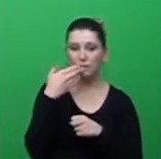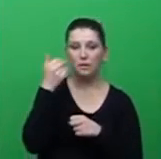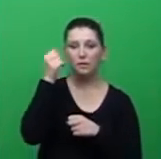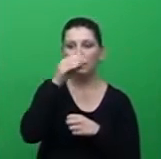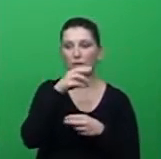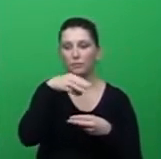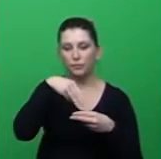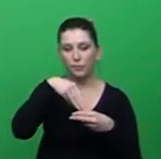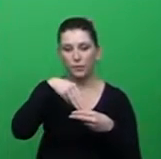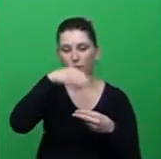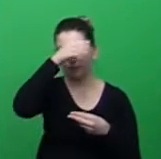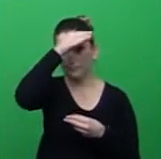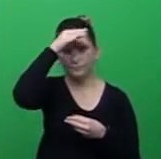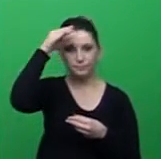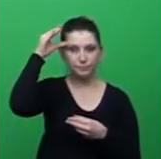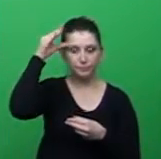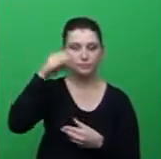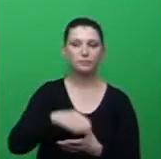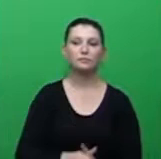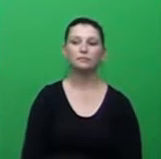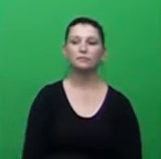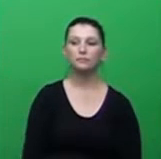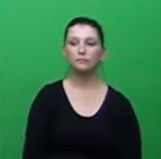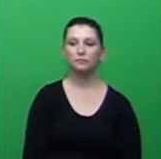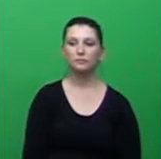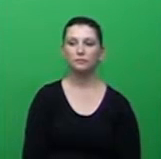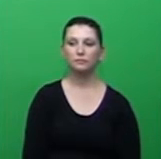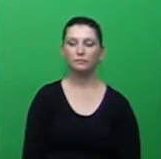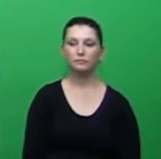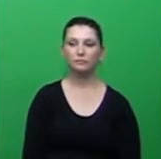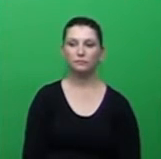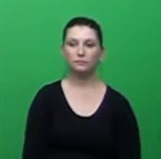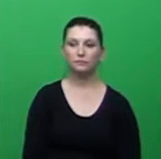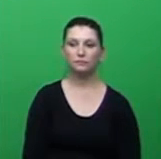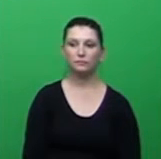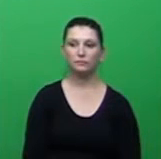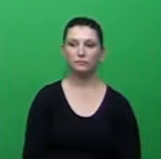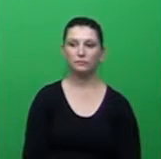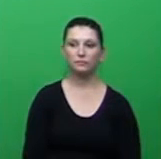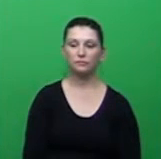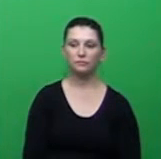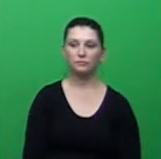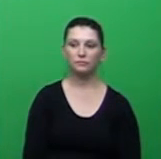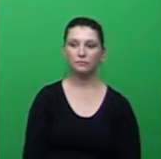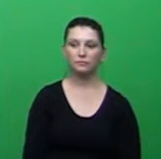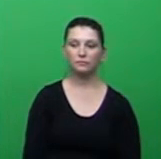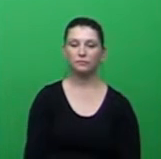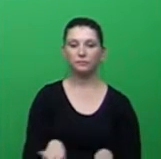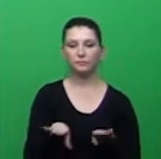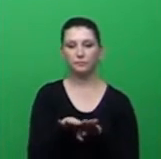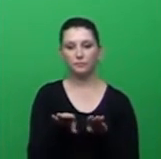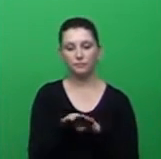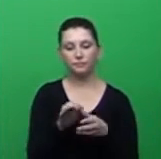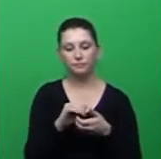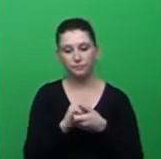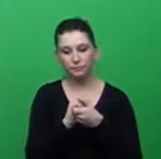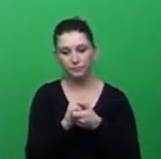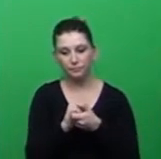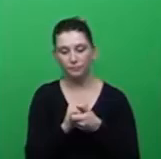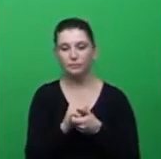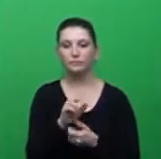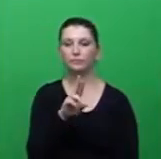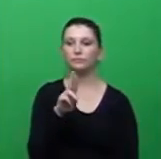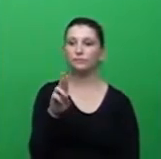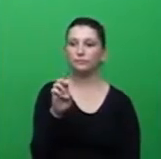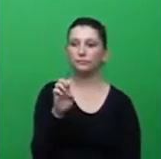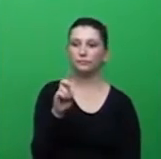Então, eu penso desta forma e assim agirei nesta casa. Cumprimentar também o Eduardo, o Edson, que vieram aqui nos